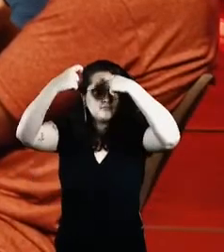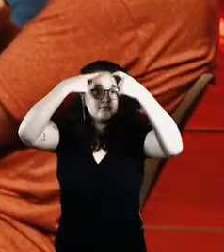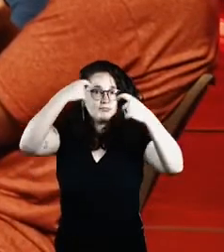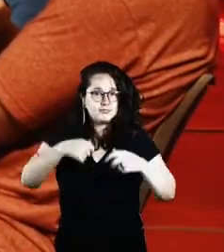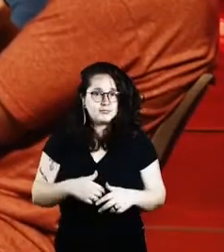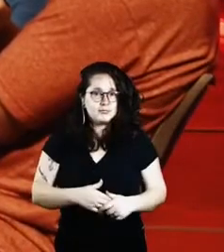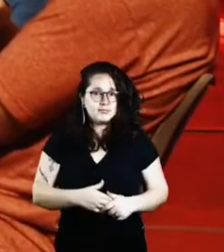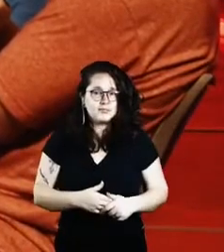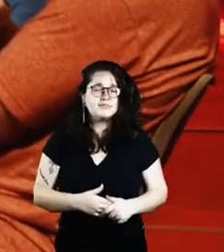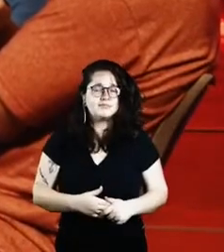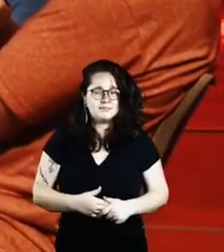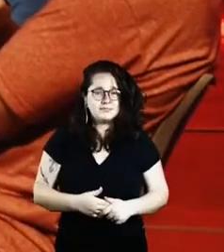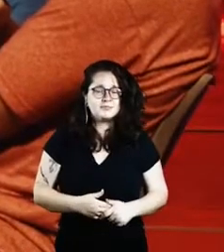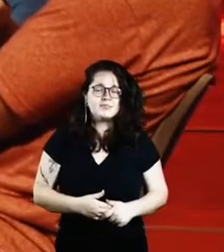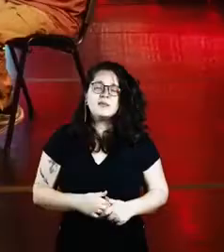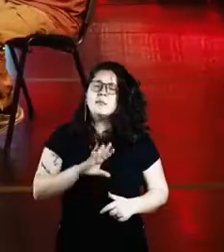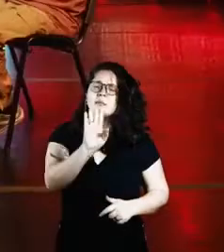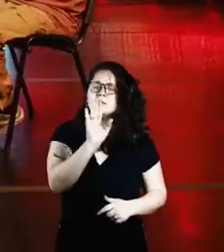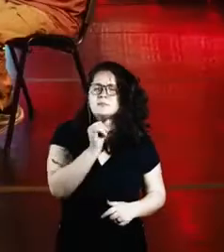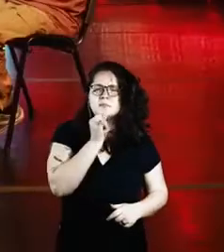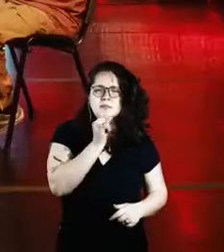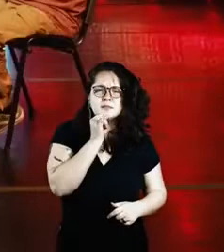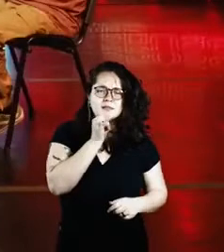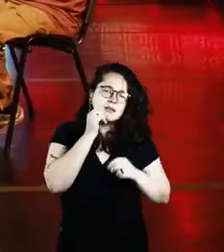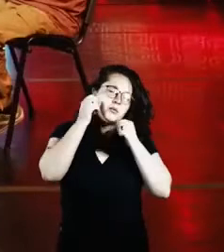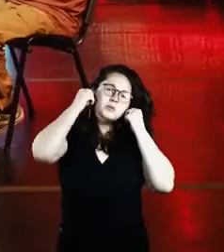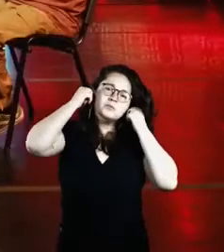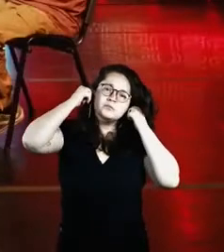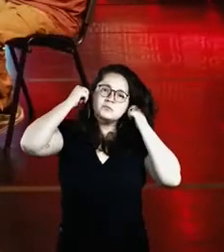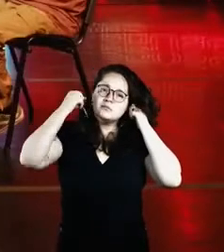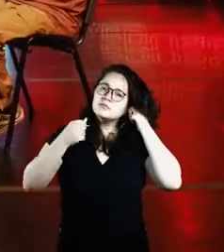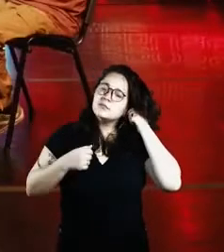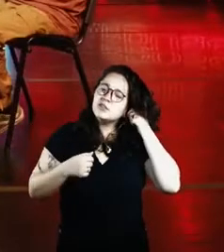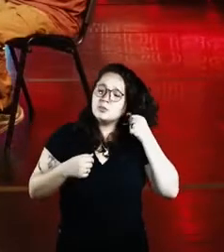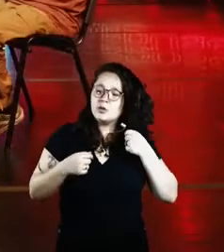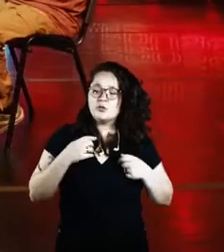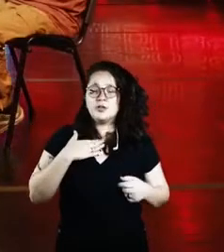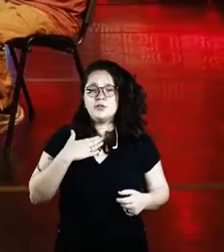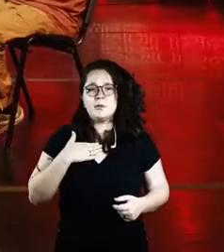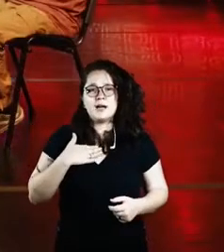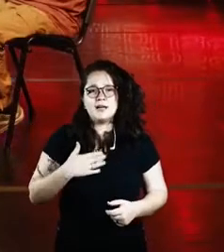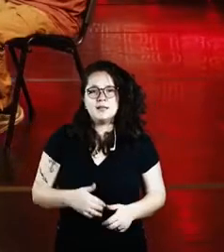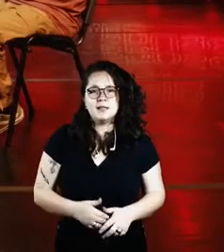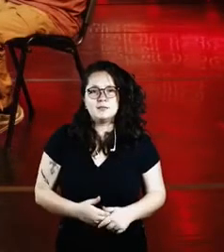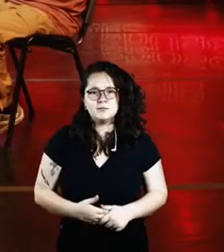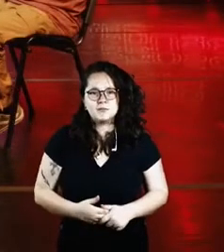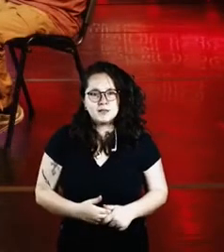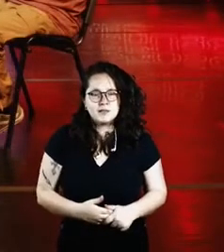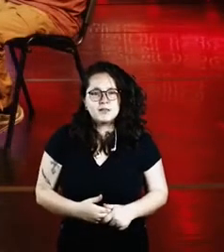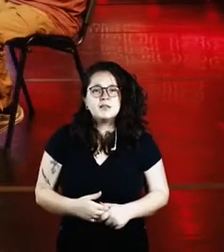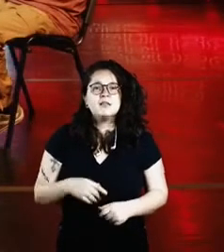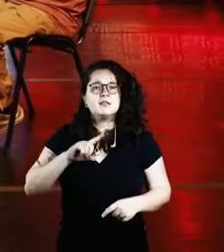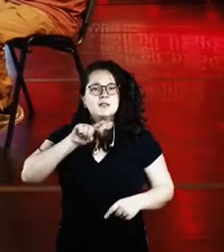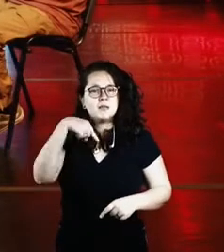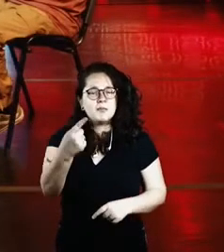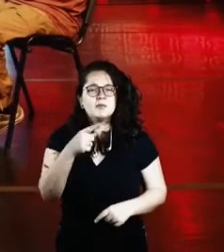Não. E quando, por exemplo, e quando acontece esse divisor de água das equipes de baile